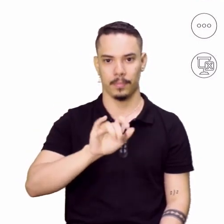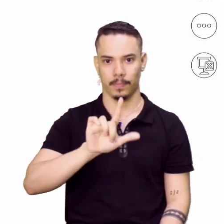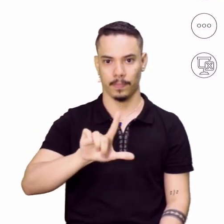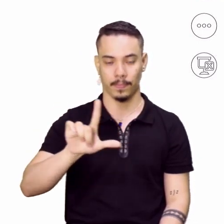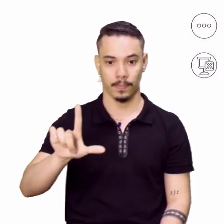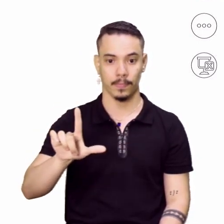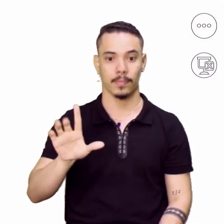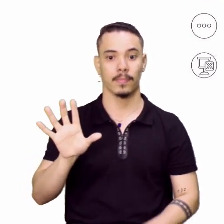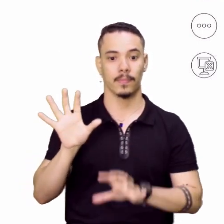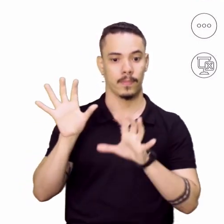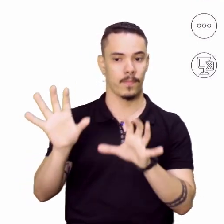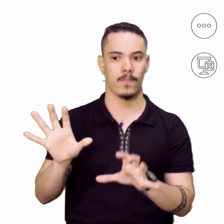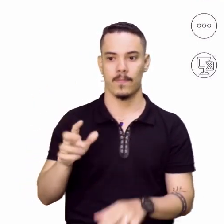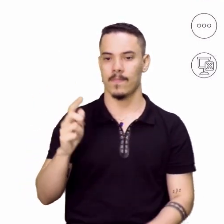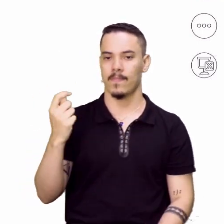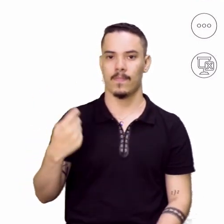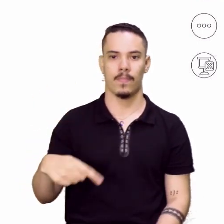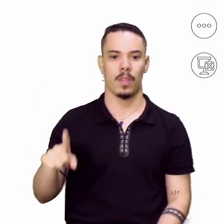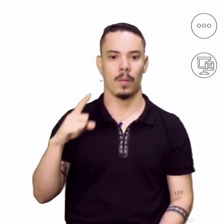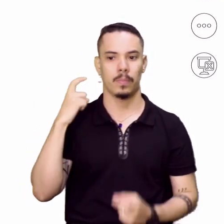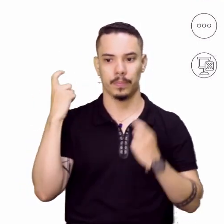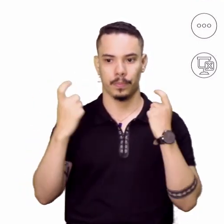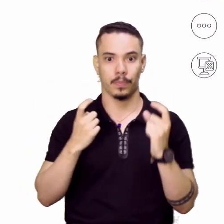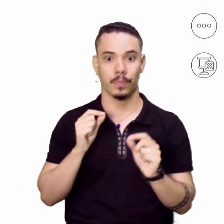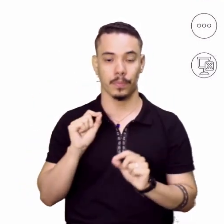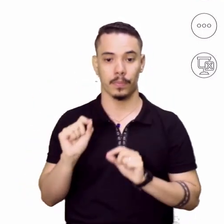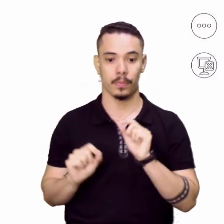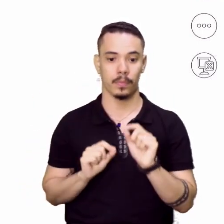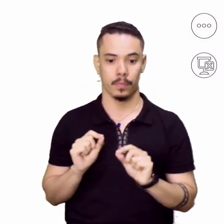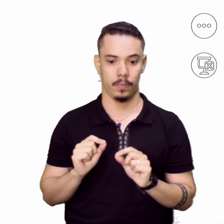vez você não precisa se preocupar